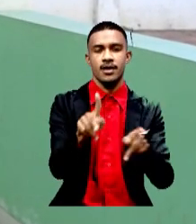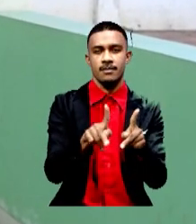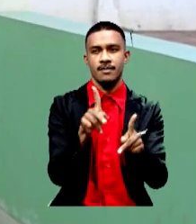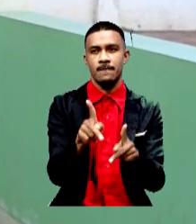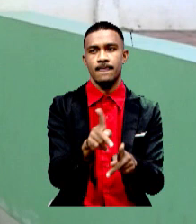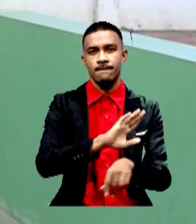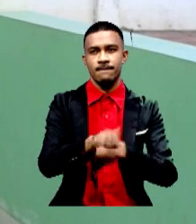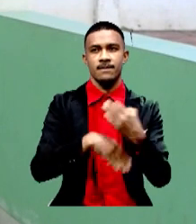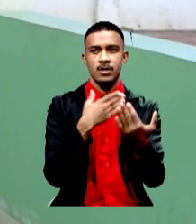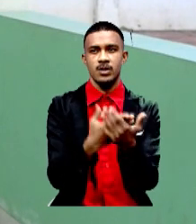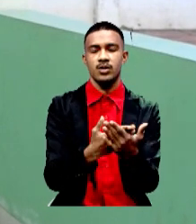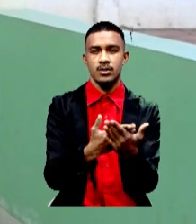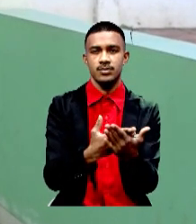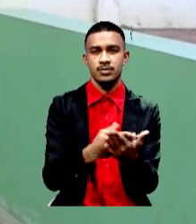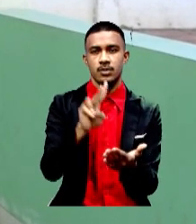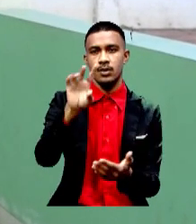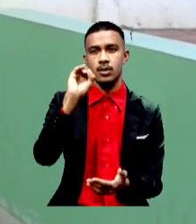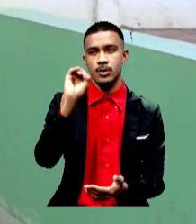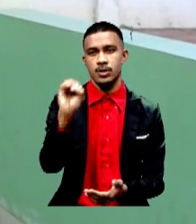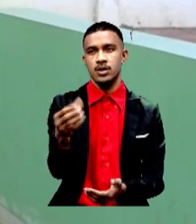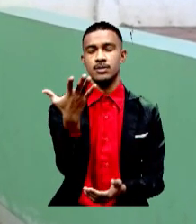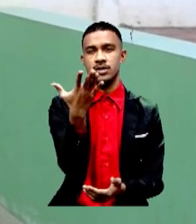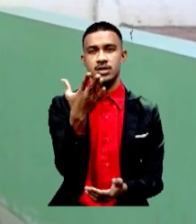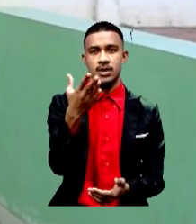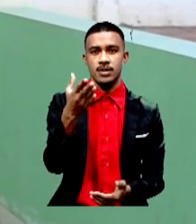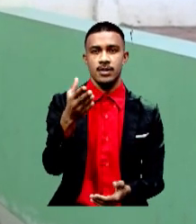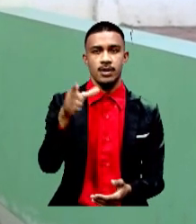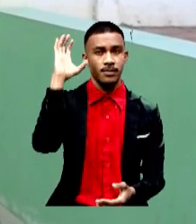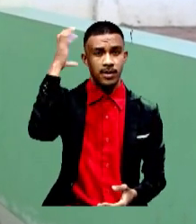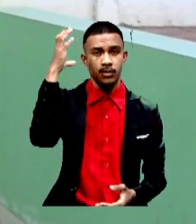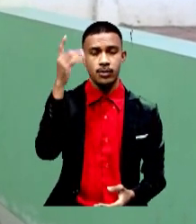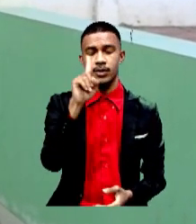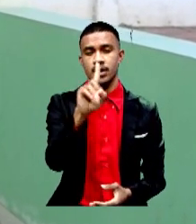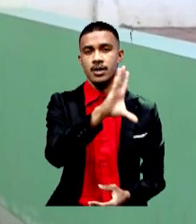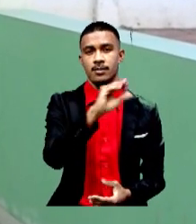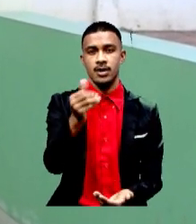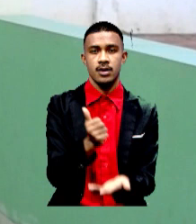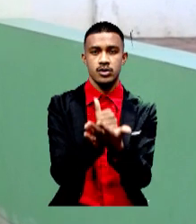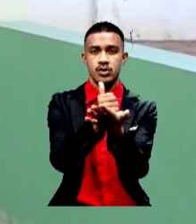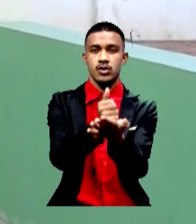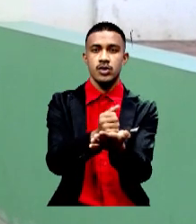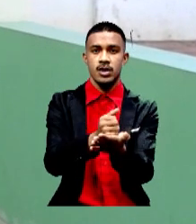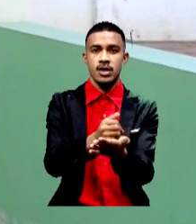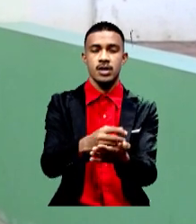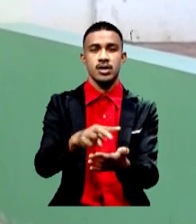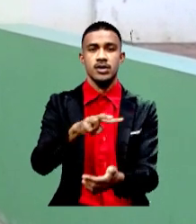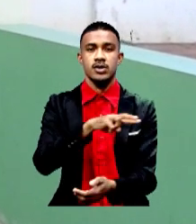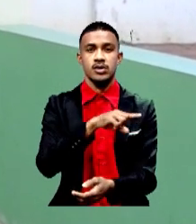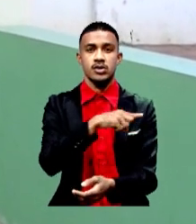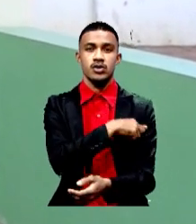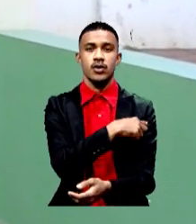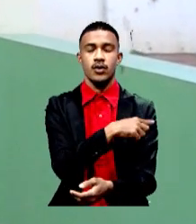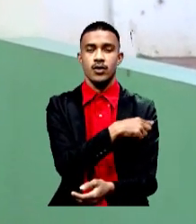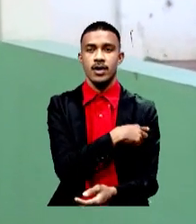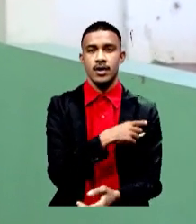Ini hut 2015 ni, Rian dah makhal tratamento, hari sana sana, amor pa hari sana